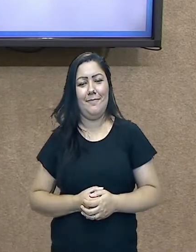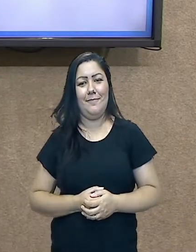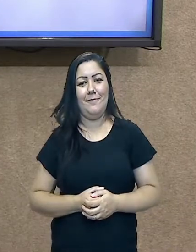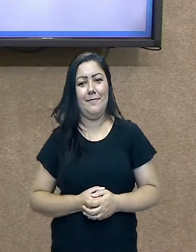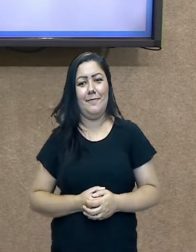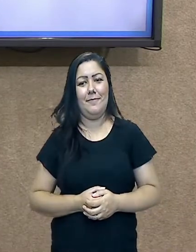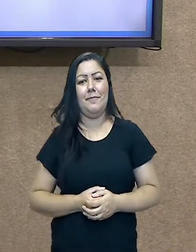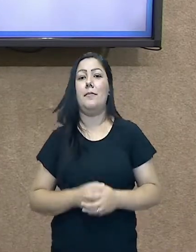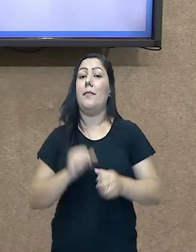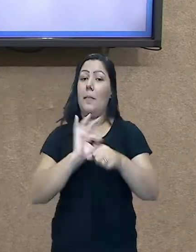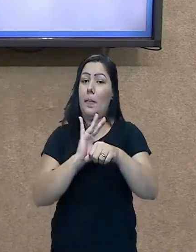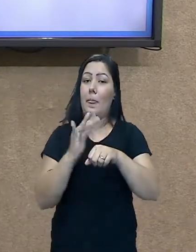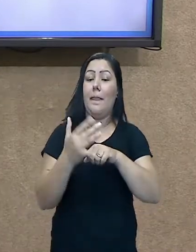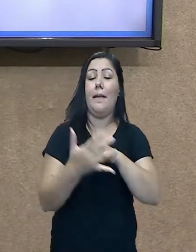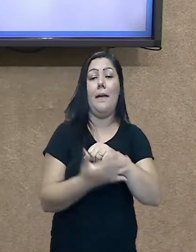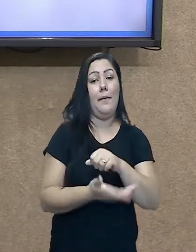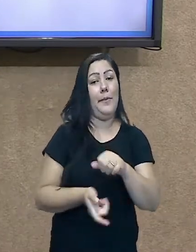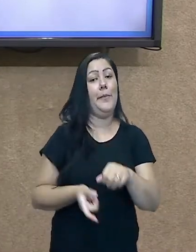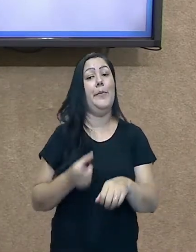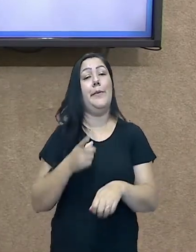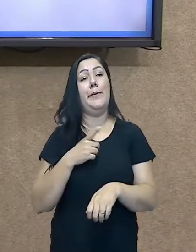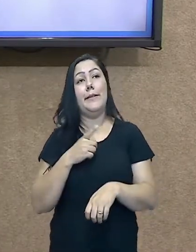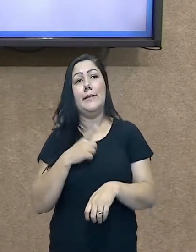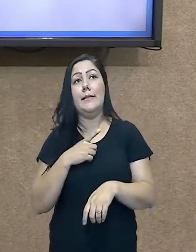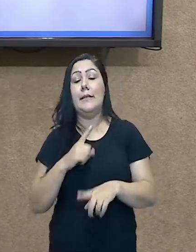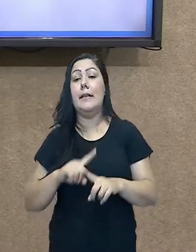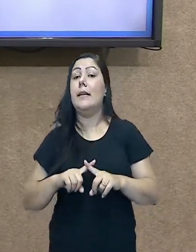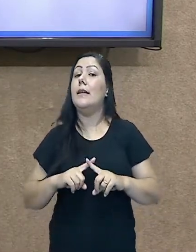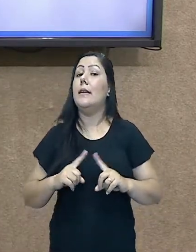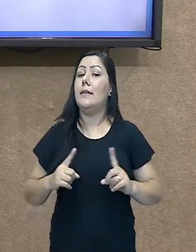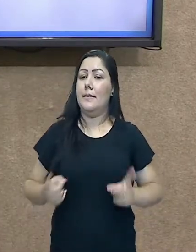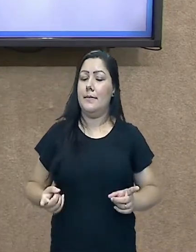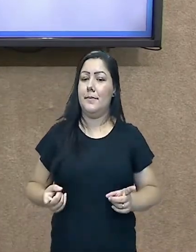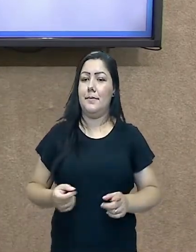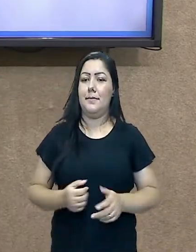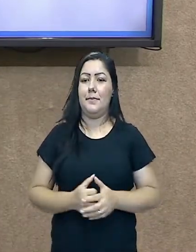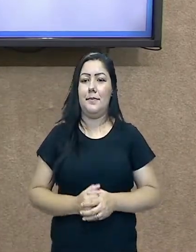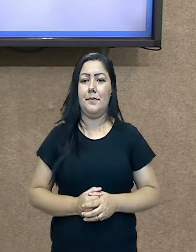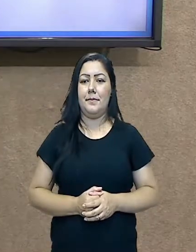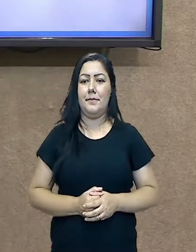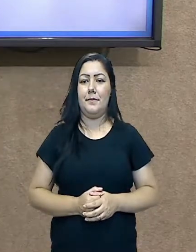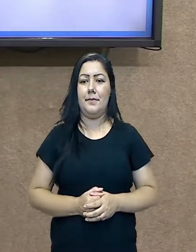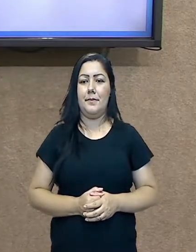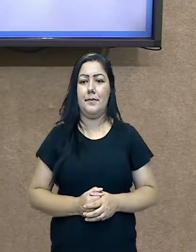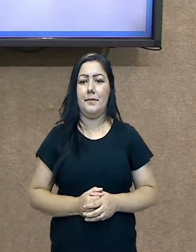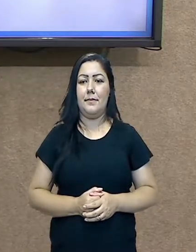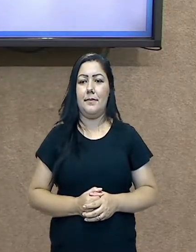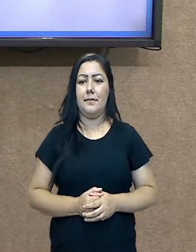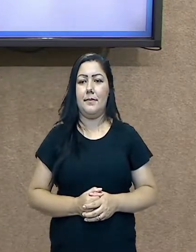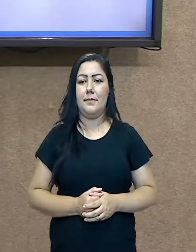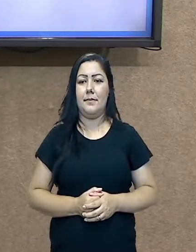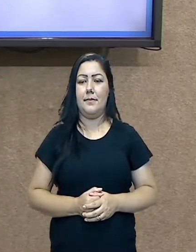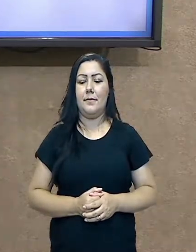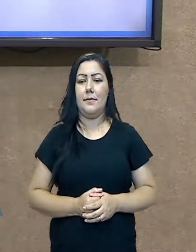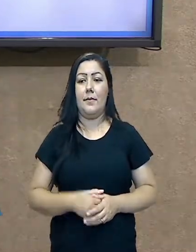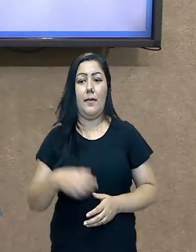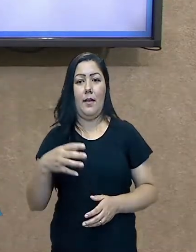da pandemia, eu não sei se vocês seguiram, que aqui na